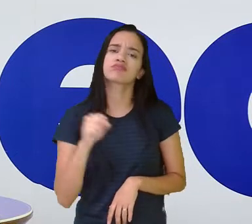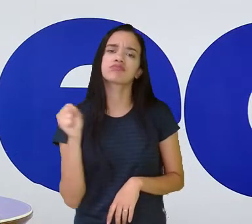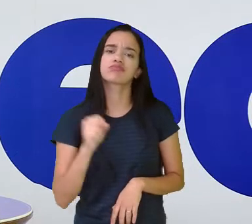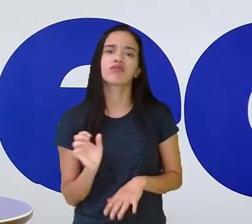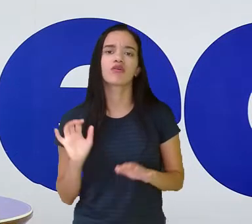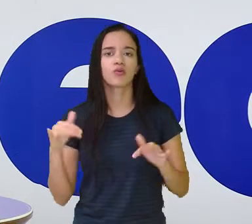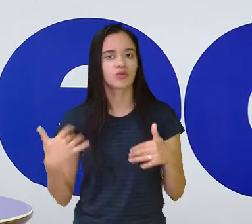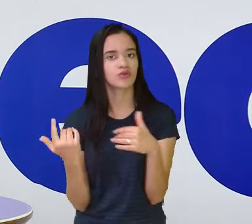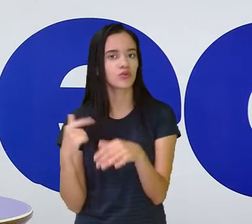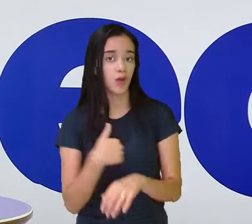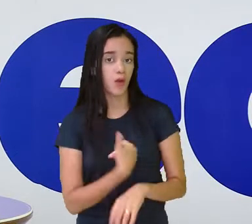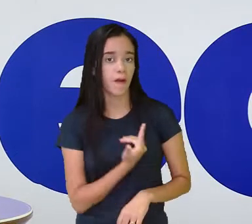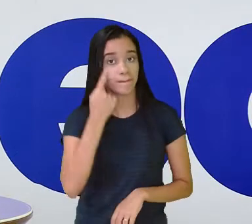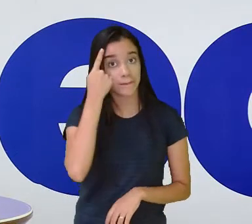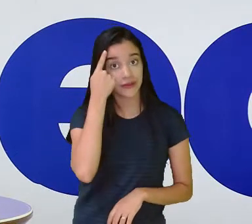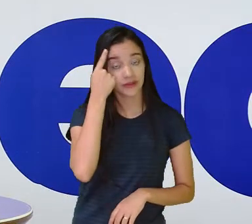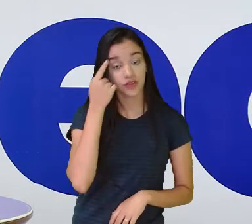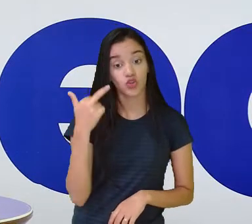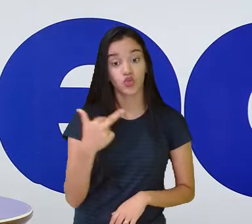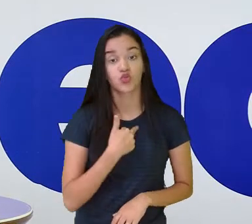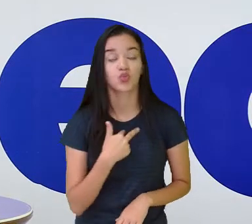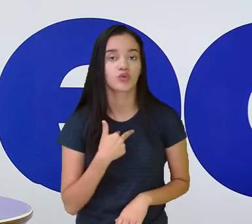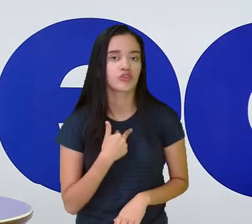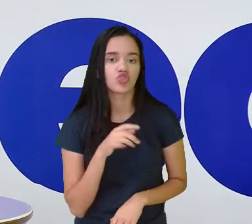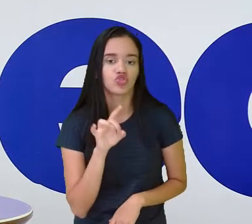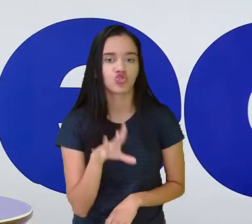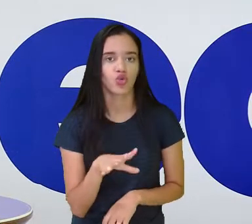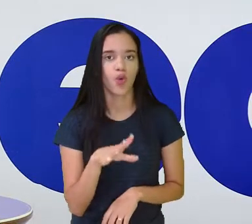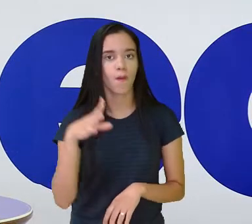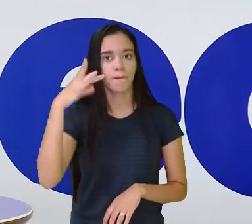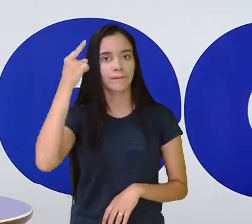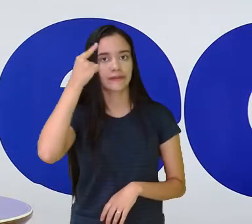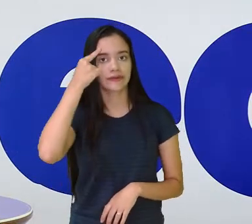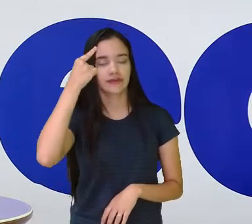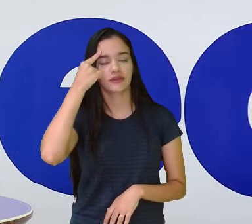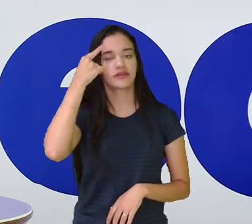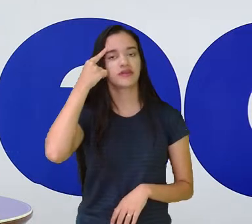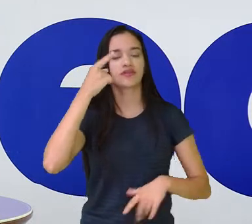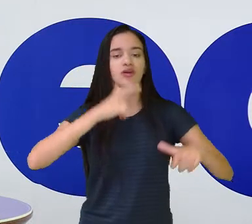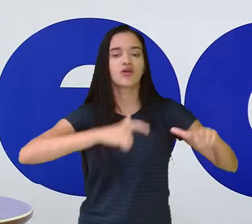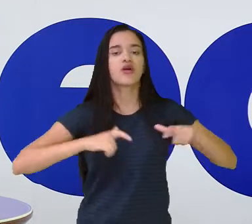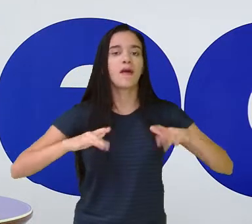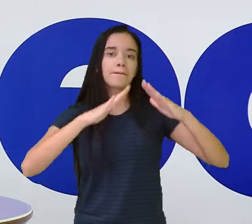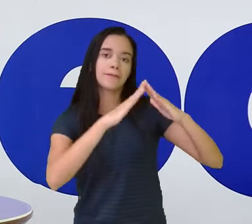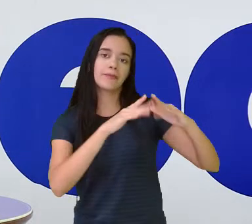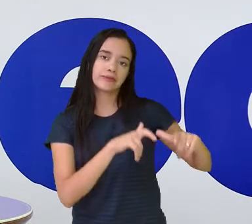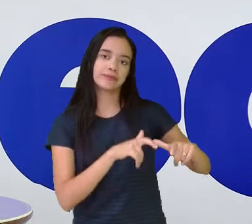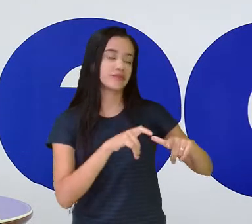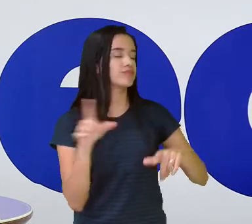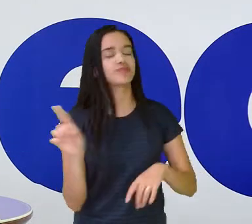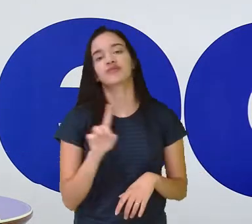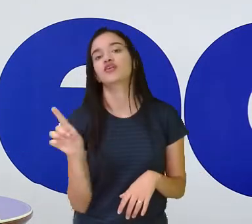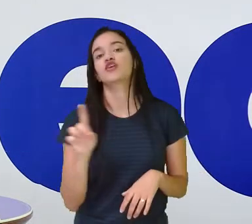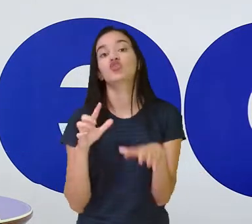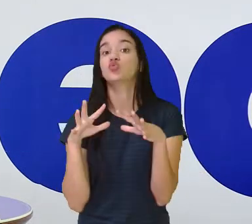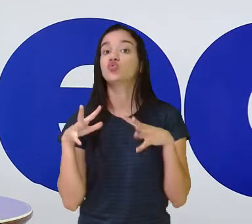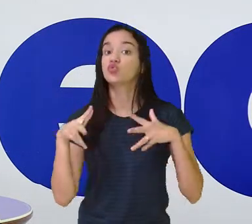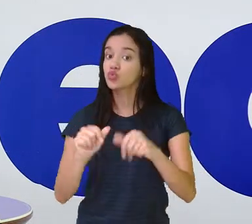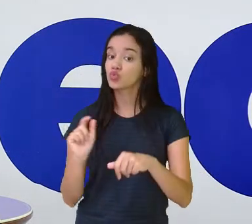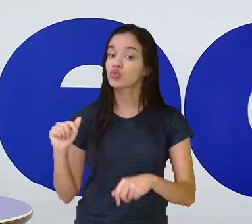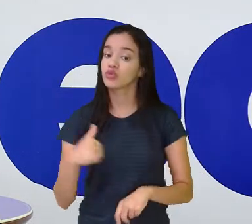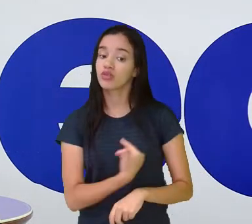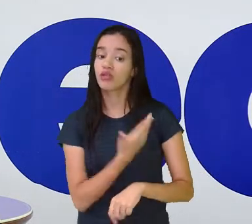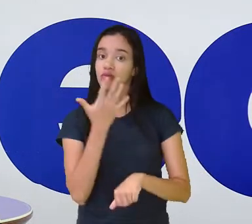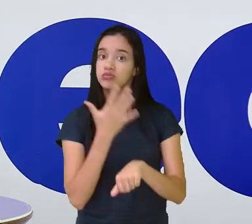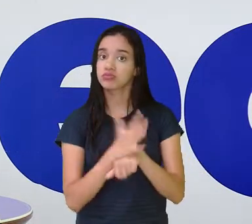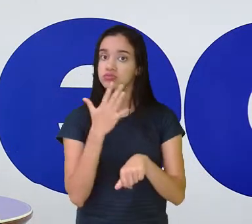gente pensa em meio ambiente, a gente não pode só pensar onde a gente mora, né? Tudo que a gente faz em determinado